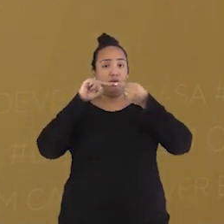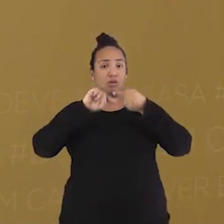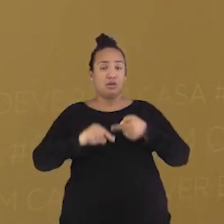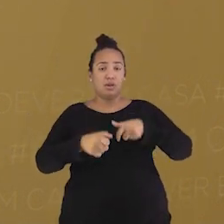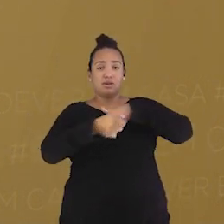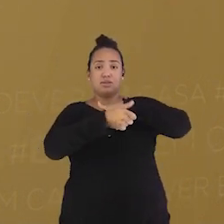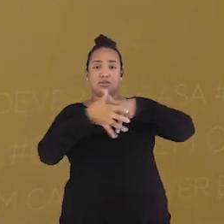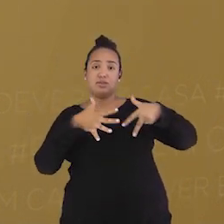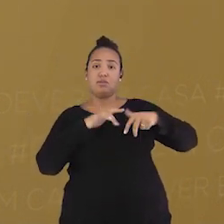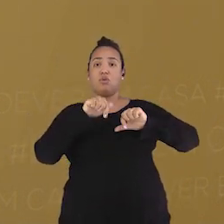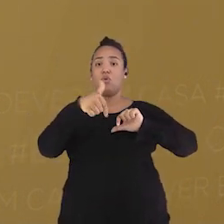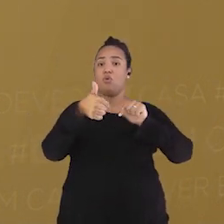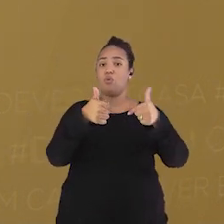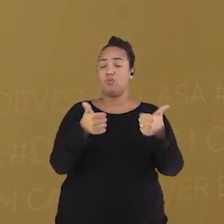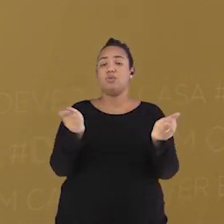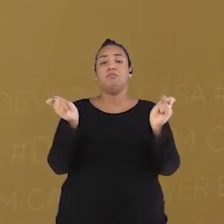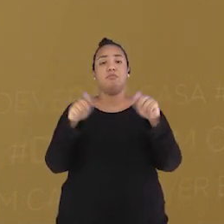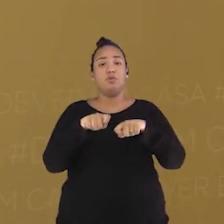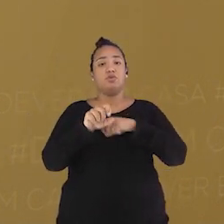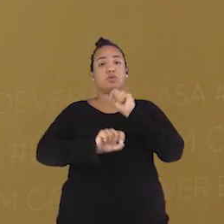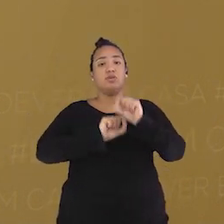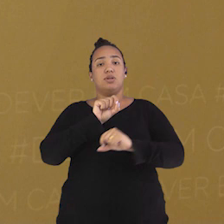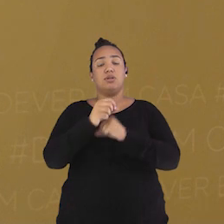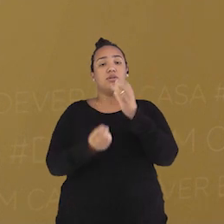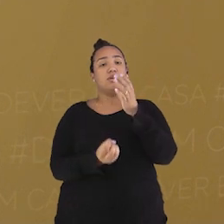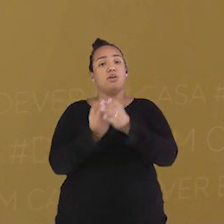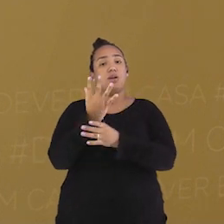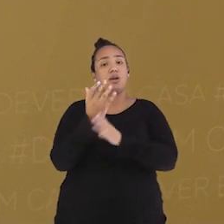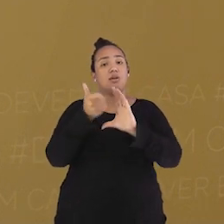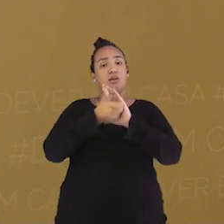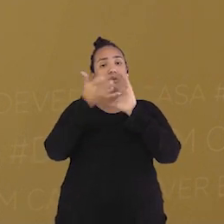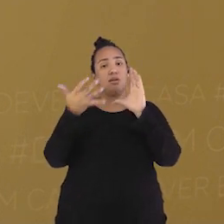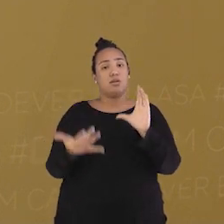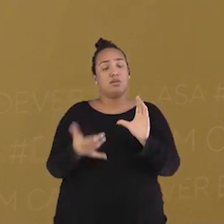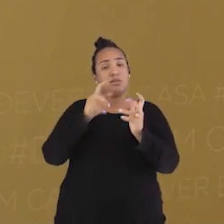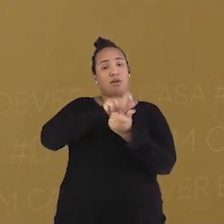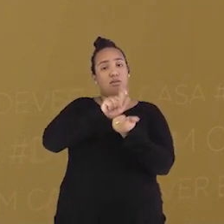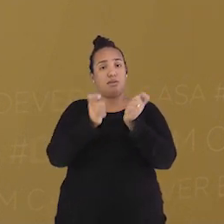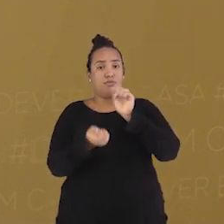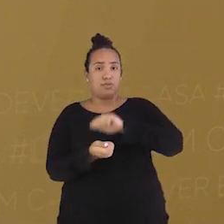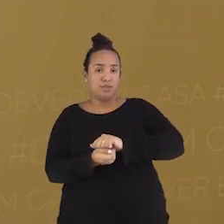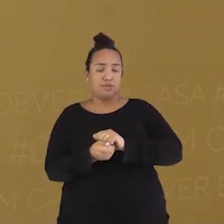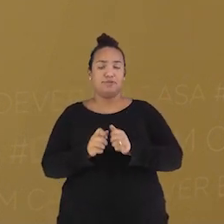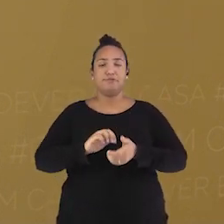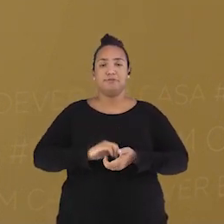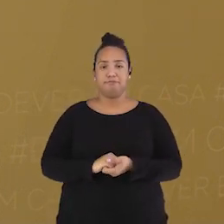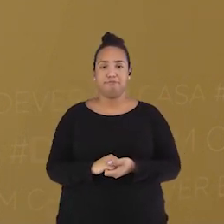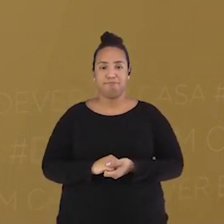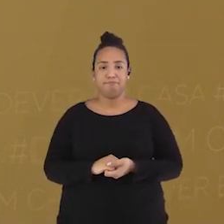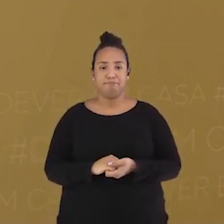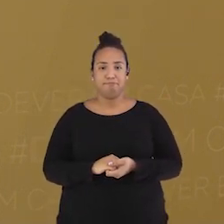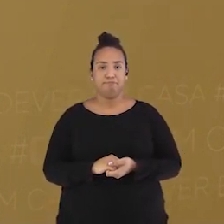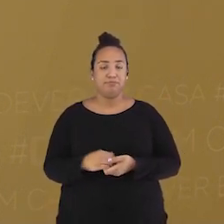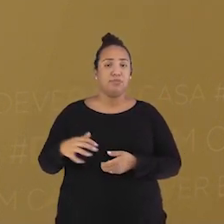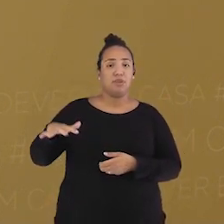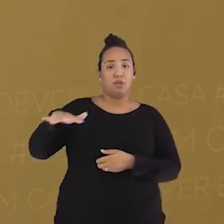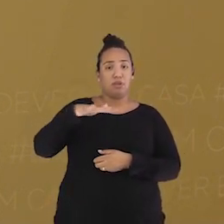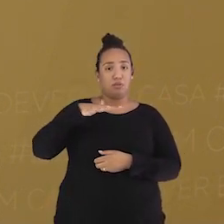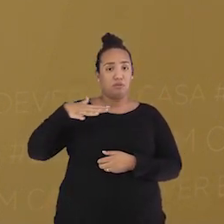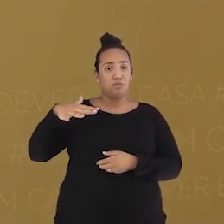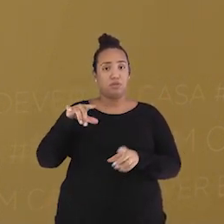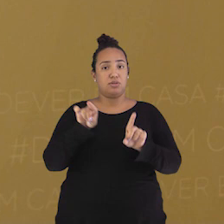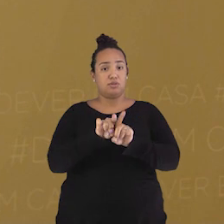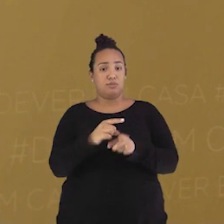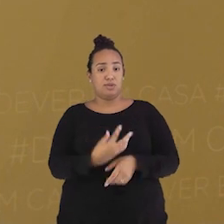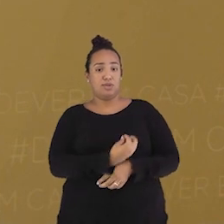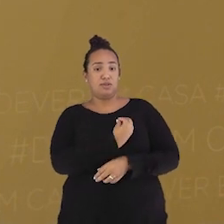sistemas, permitindo o surgimento das características adaptativas da espécie humana, ao meio ambiente e à vida